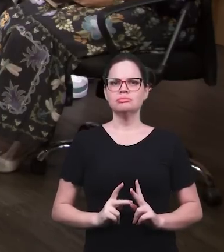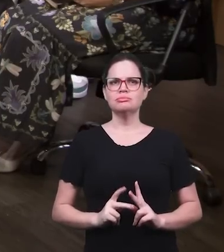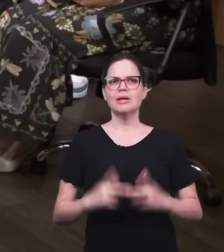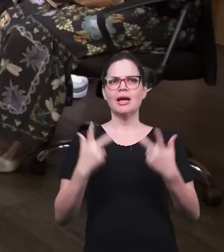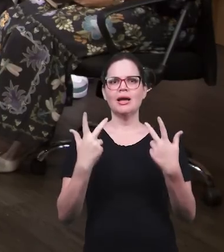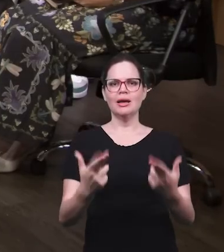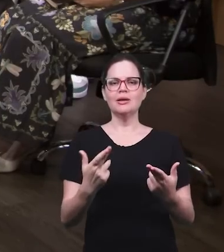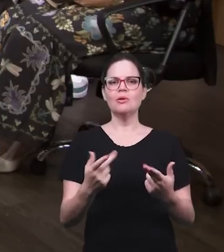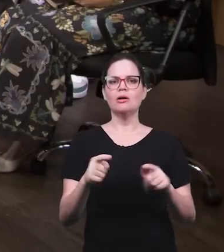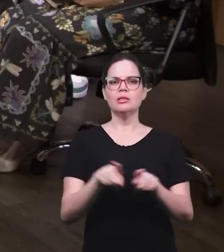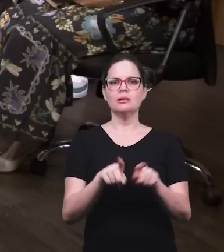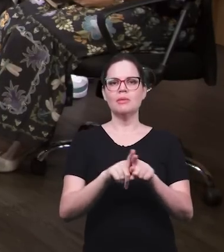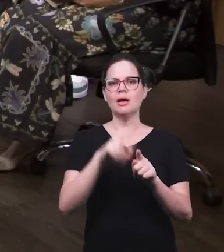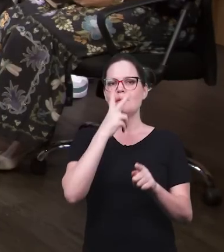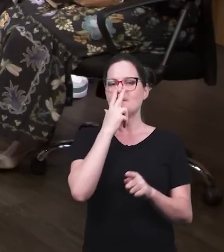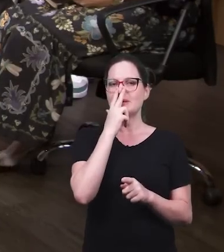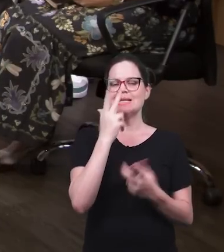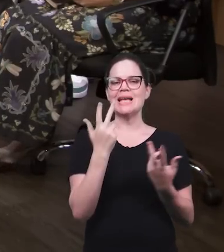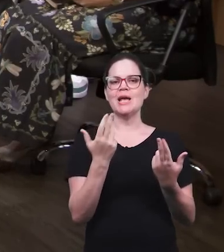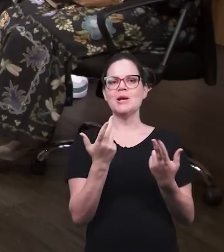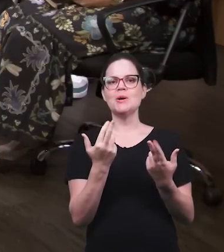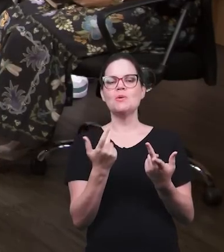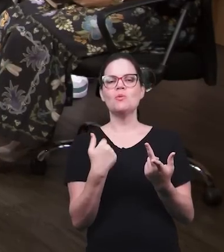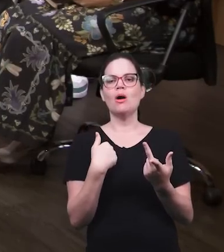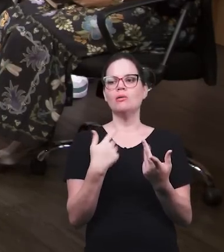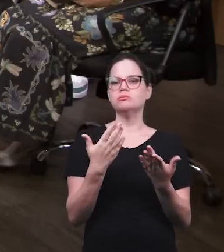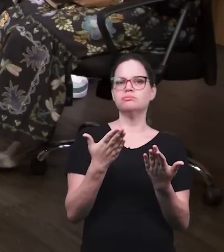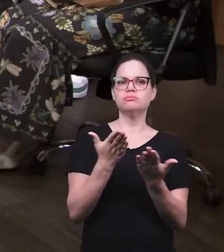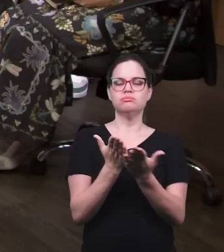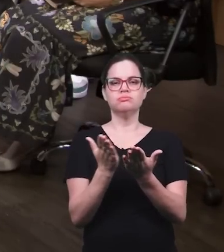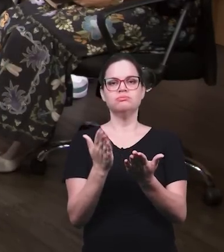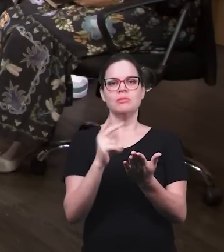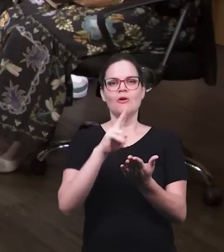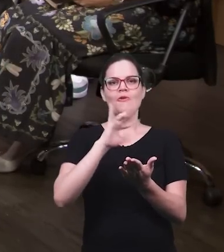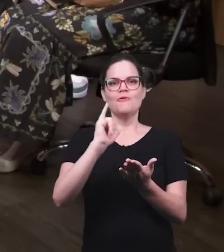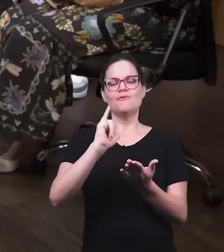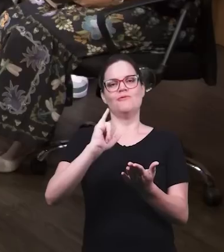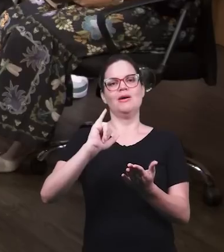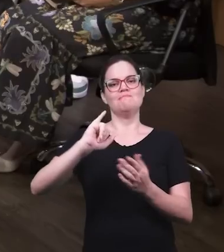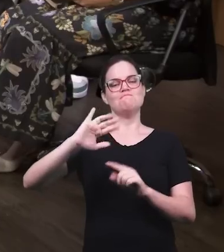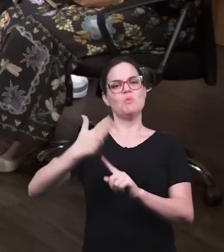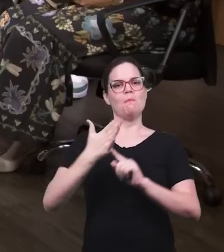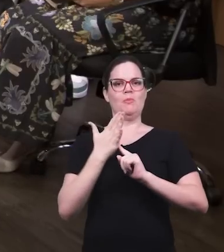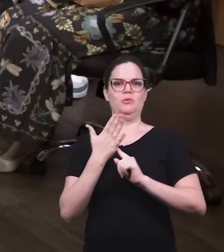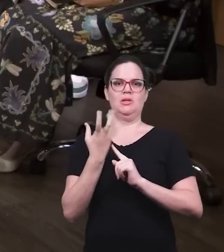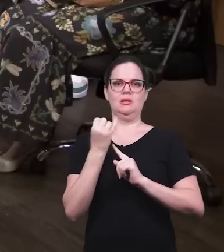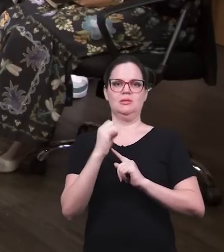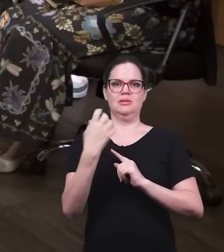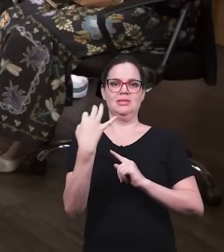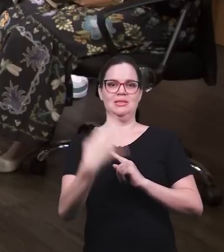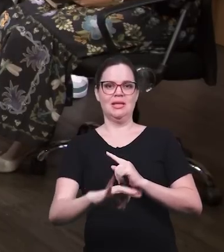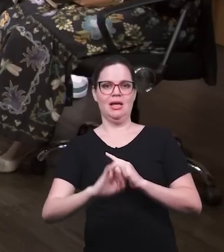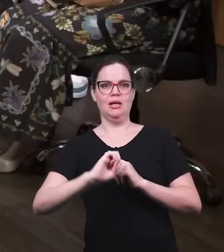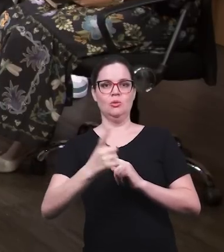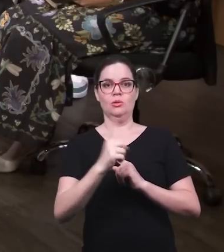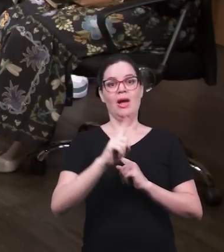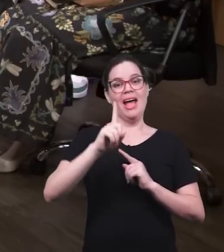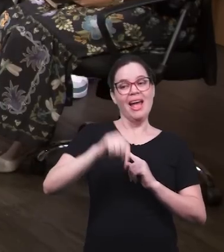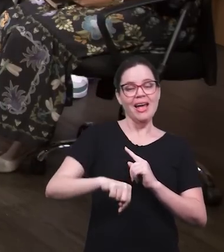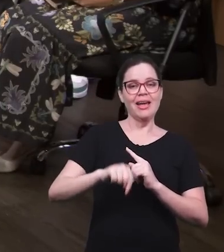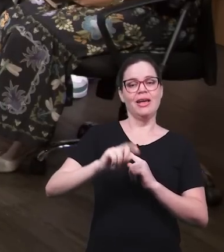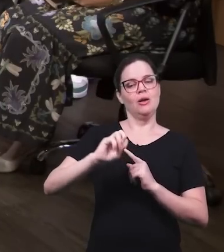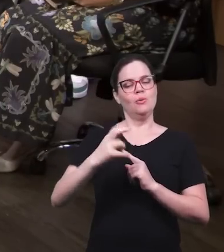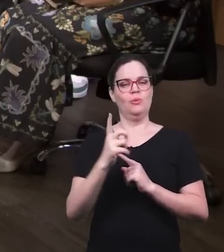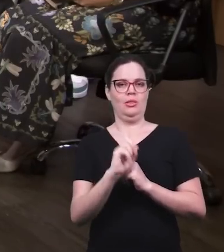ela é como que uma bússola, ela é como um árbitro que vai dizer se algo é ou não é do Senhor.